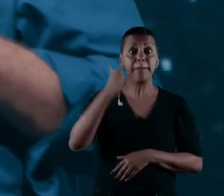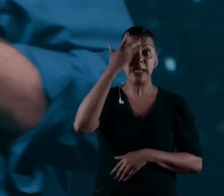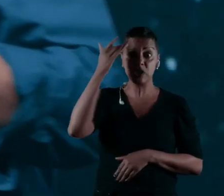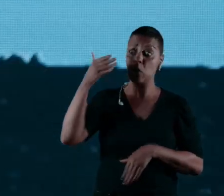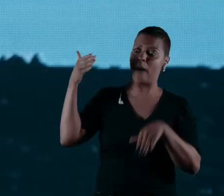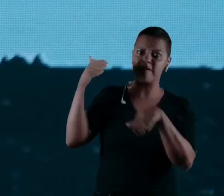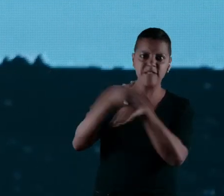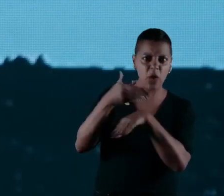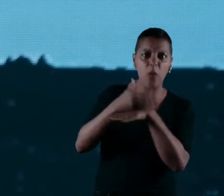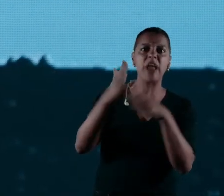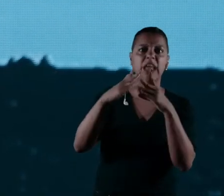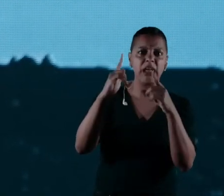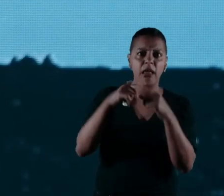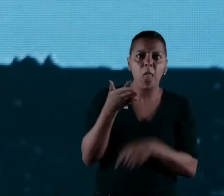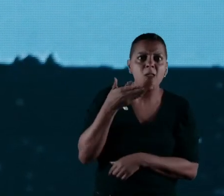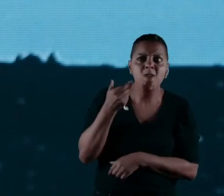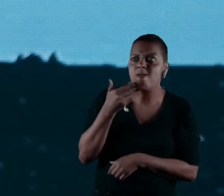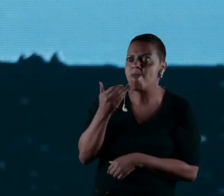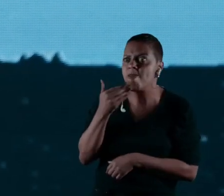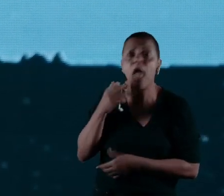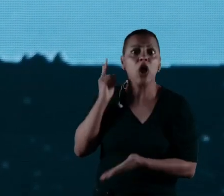trambique.